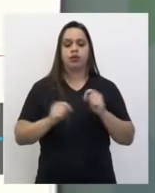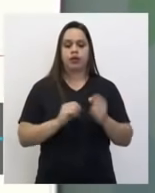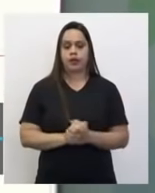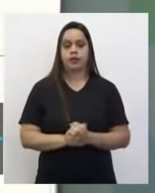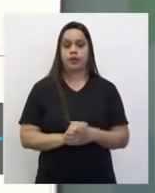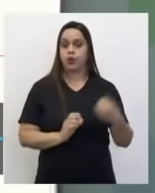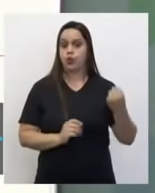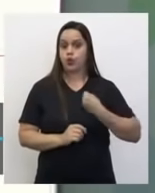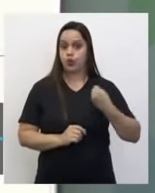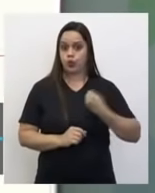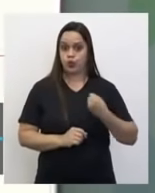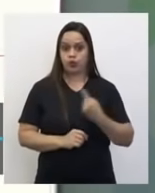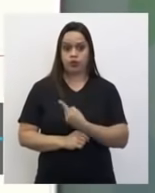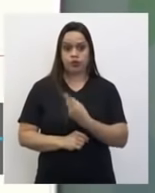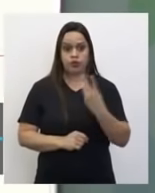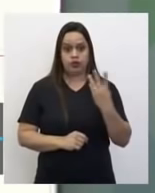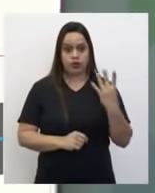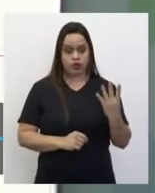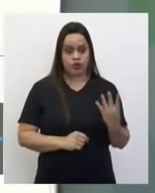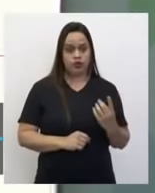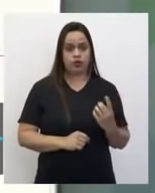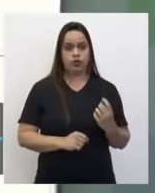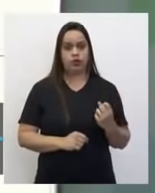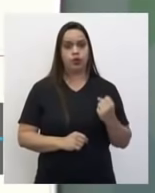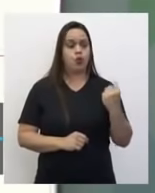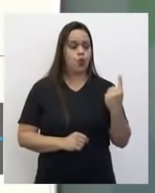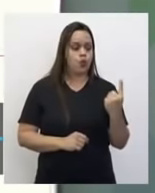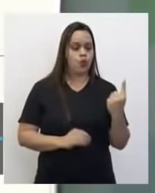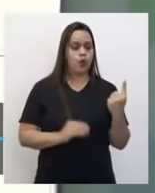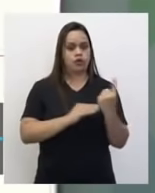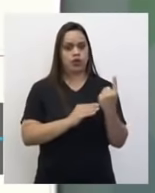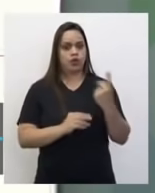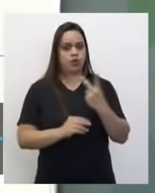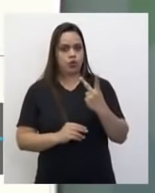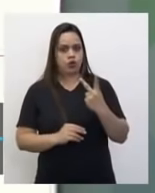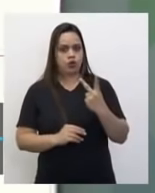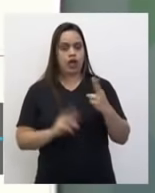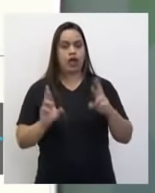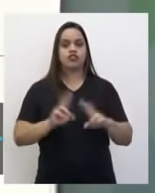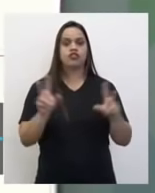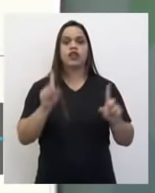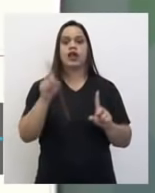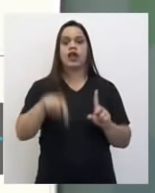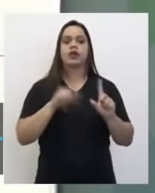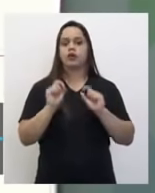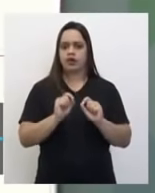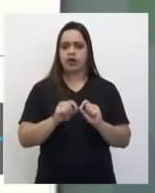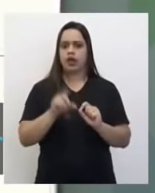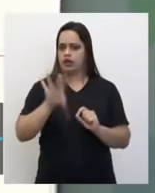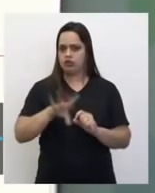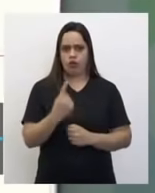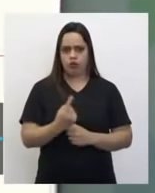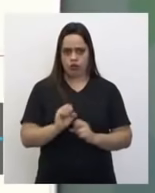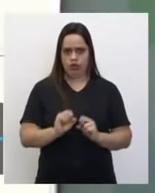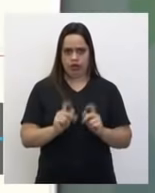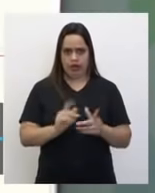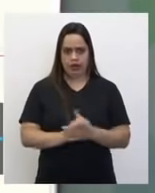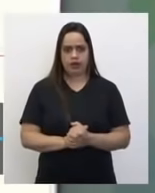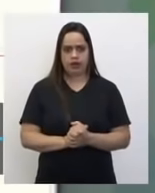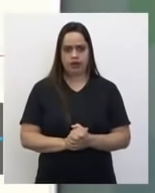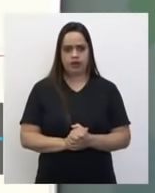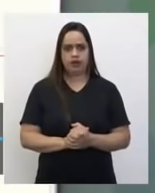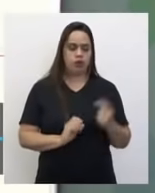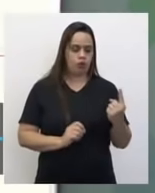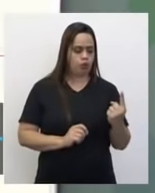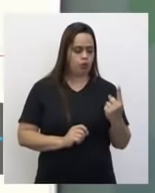decimal, quando a gente vai falar do decimal, do um pro dois, qual qual é a diferença? É um só, certo? Então, do um pro